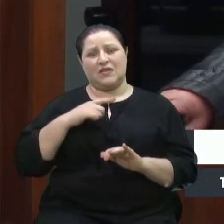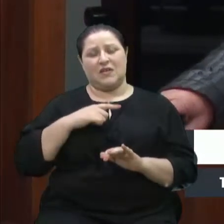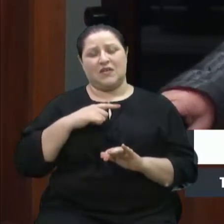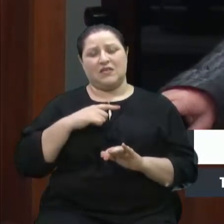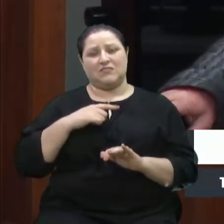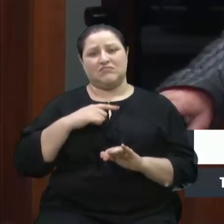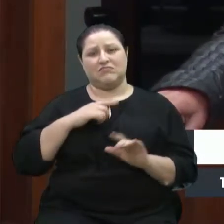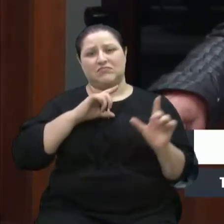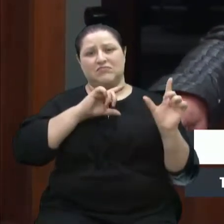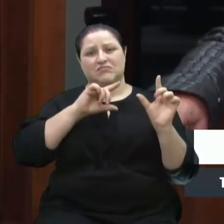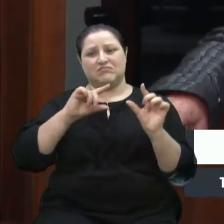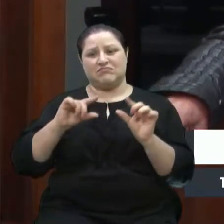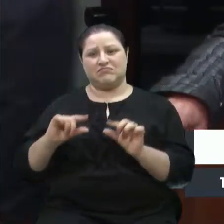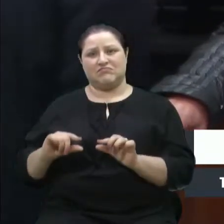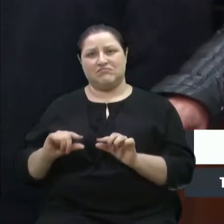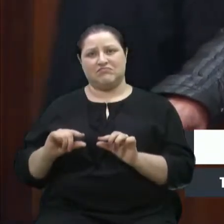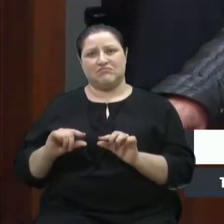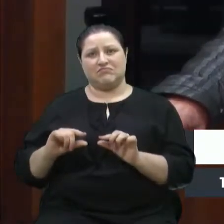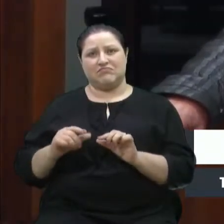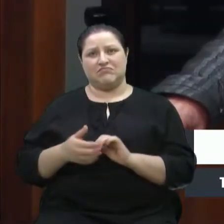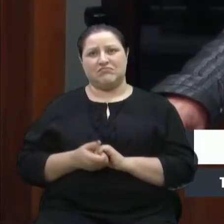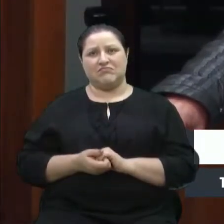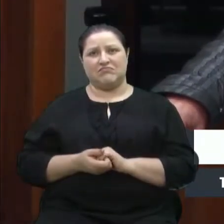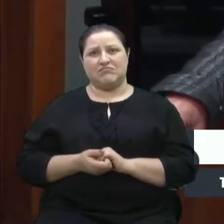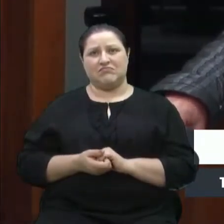quando vem redução